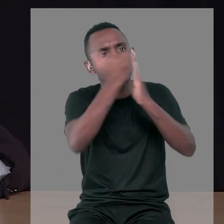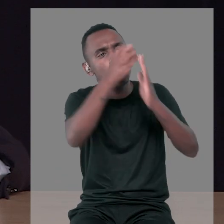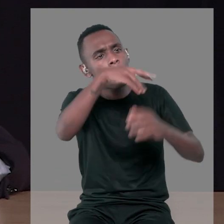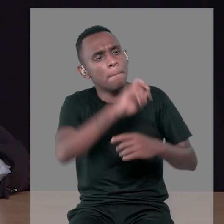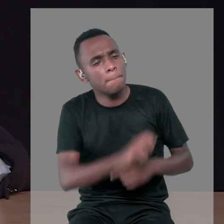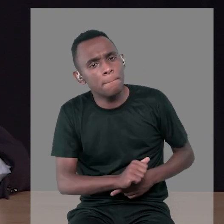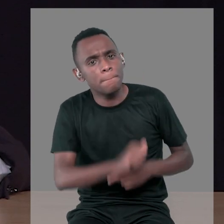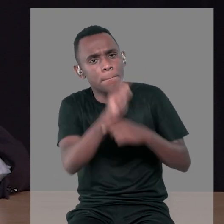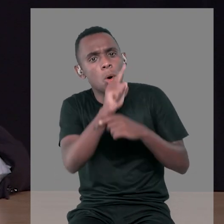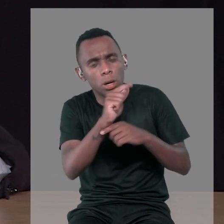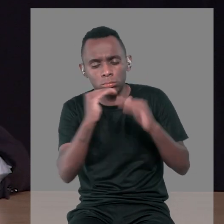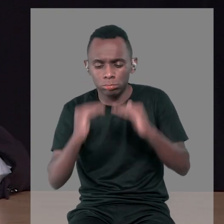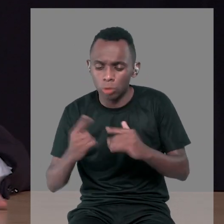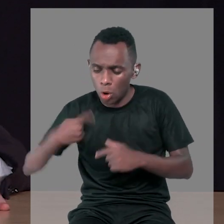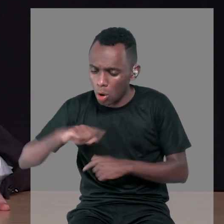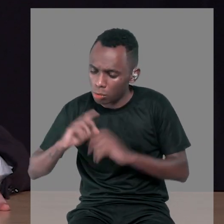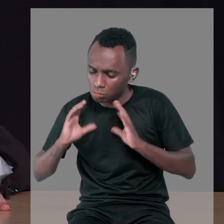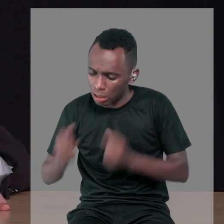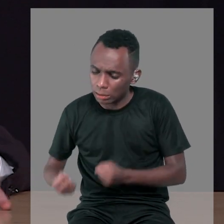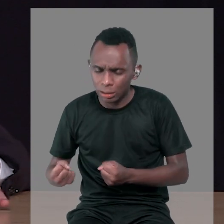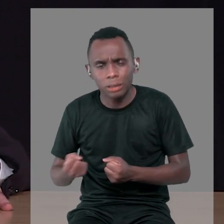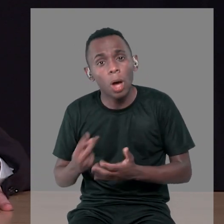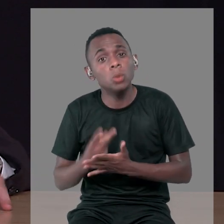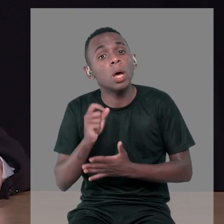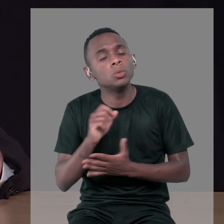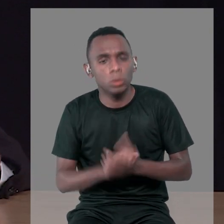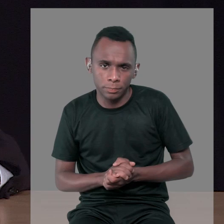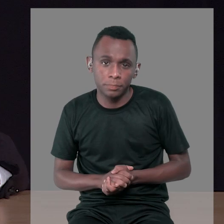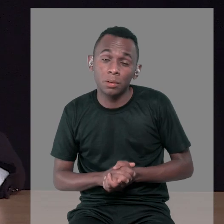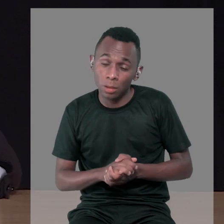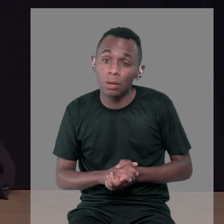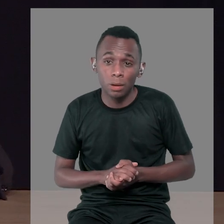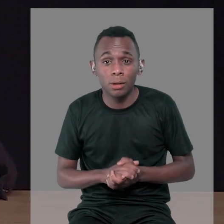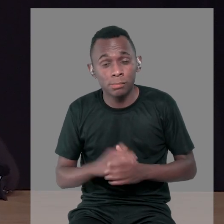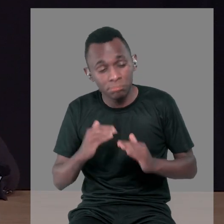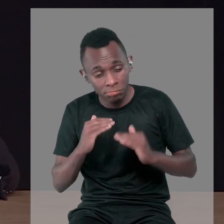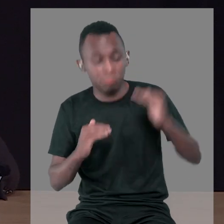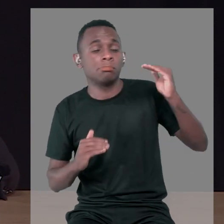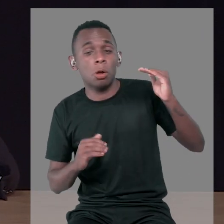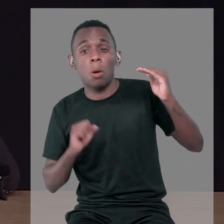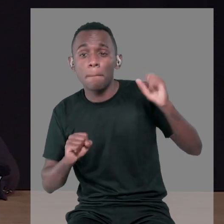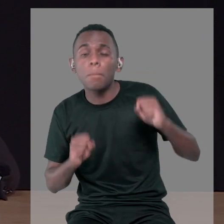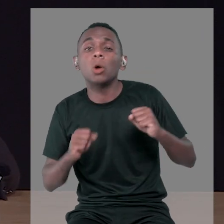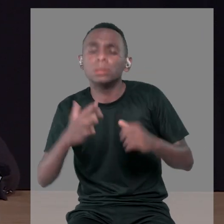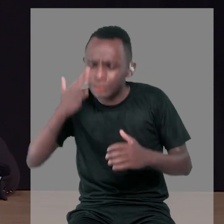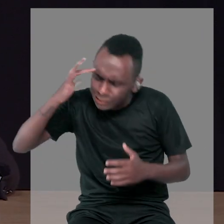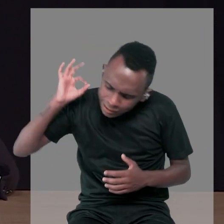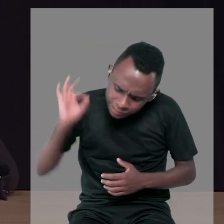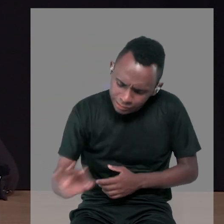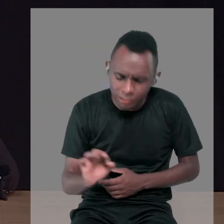pacifista, e ela é moralmente superior, sim, eu posso fazer a seguinte afirmação, né? A defesa